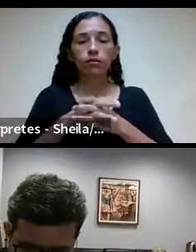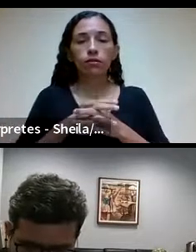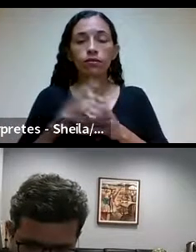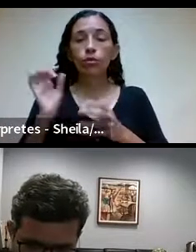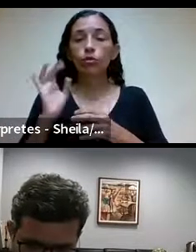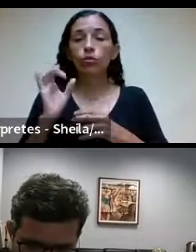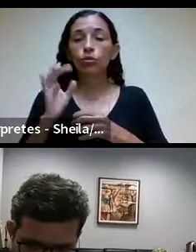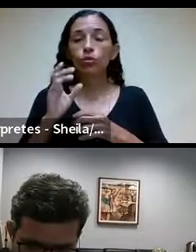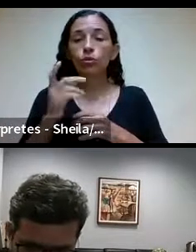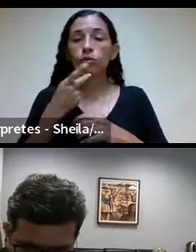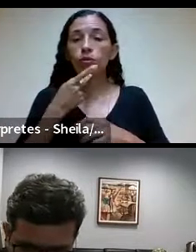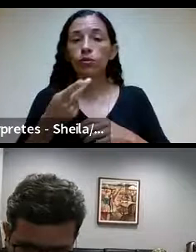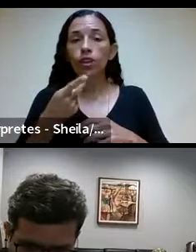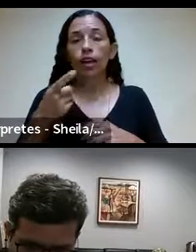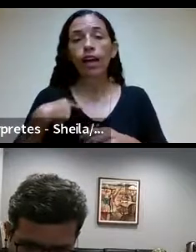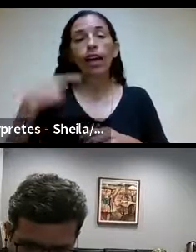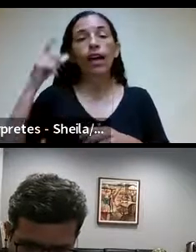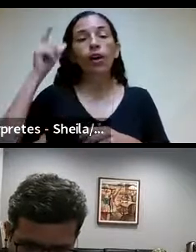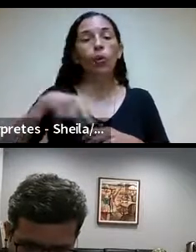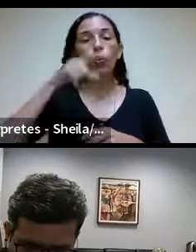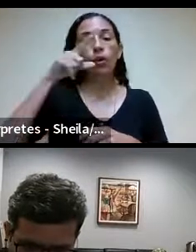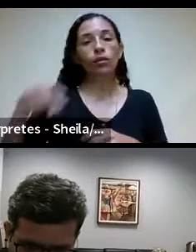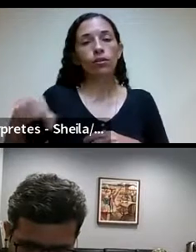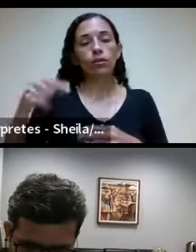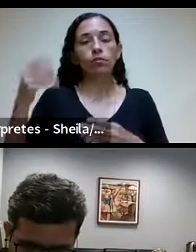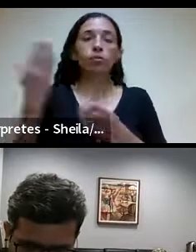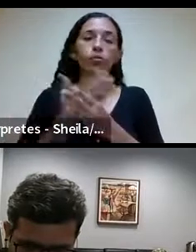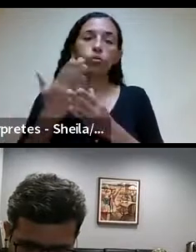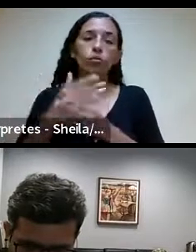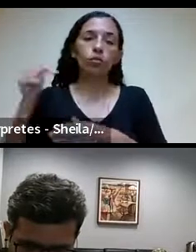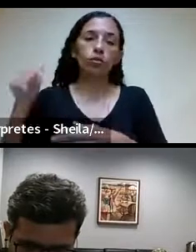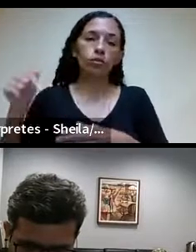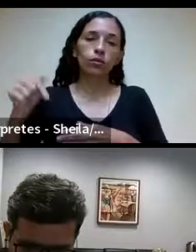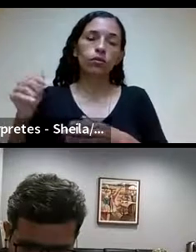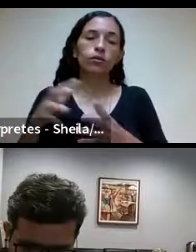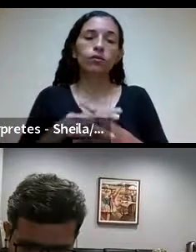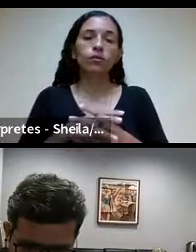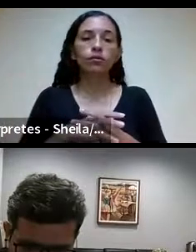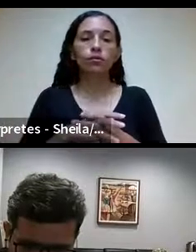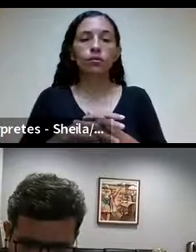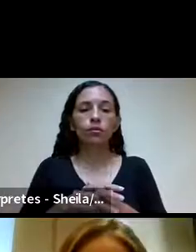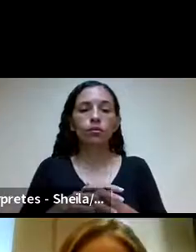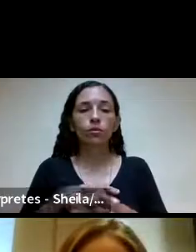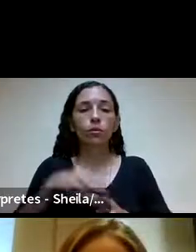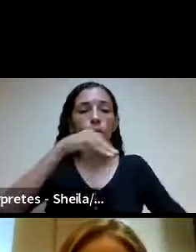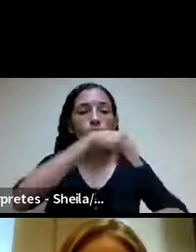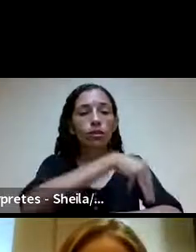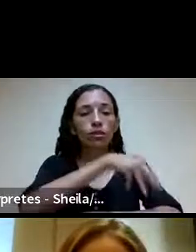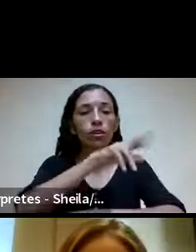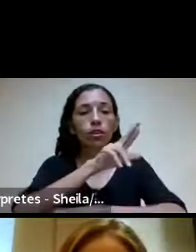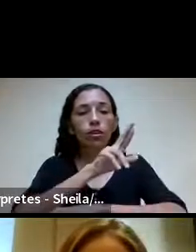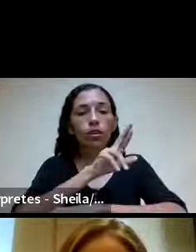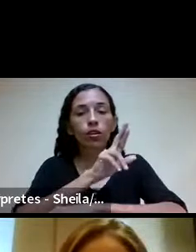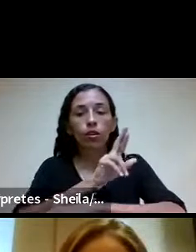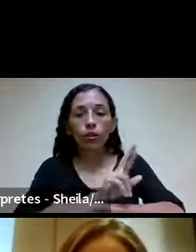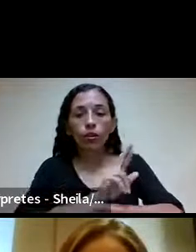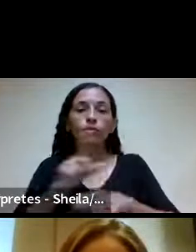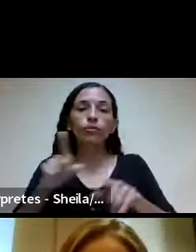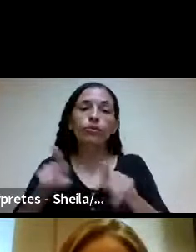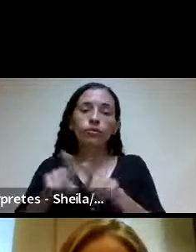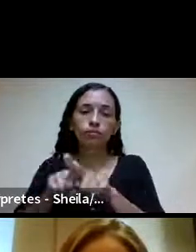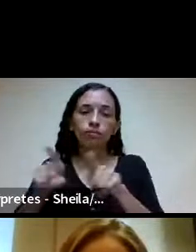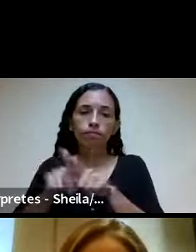também averbar a minha suspeição, senhor presidente. Anotada a suspeição de Vossa Excelência. Pela ordem, presidente, eu também havia